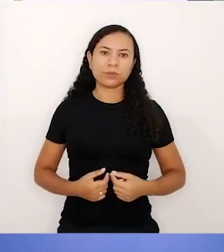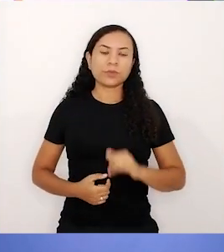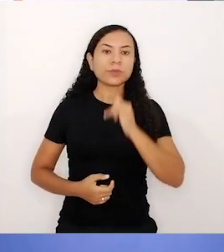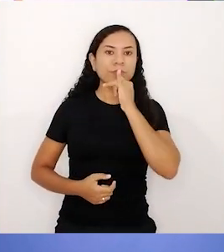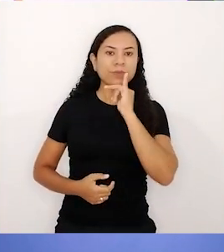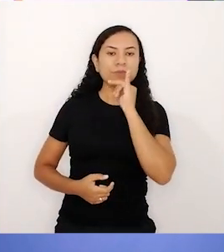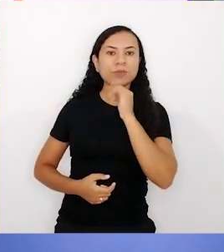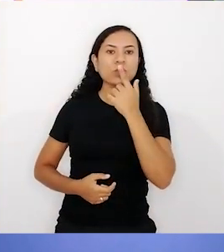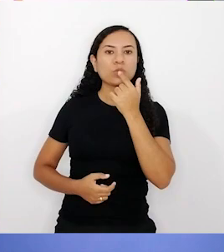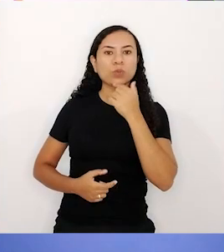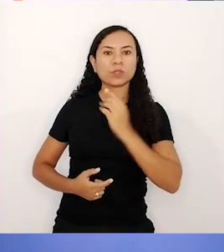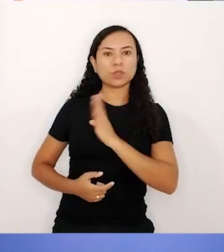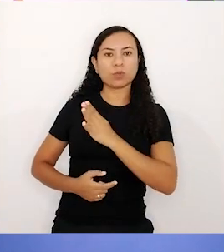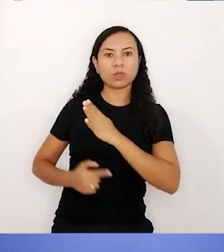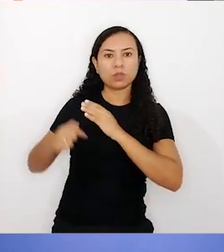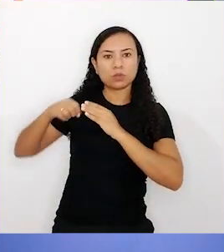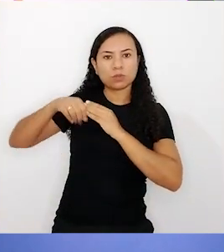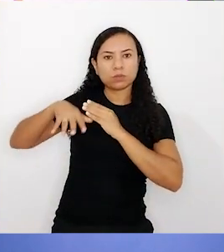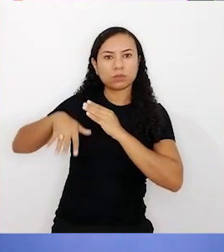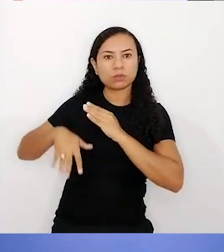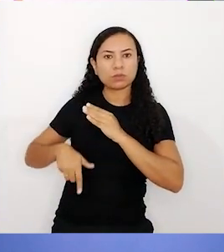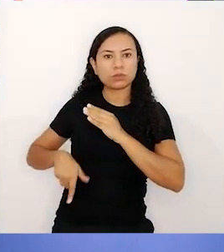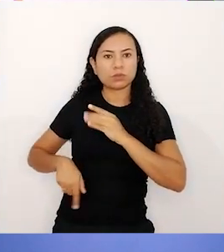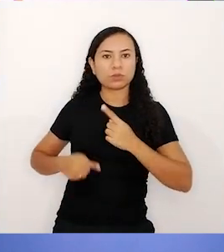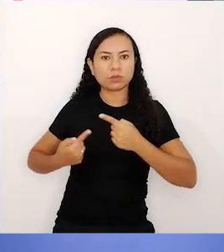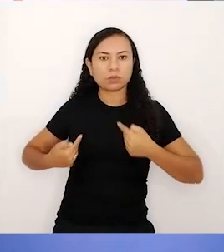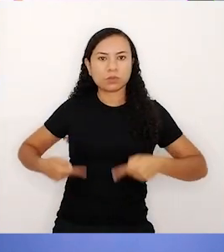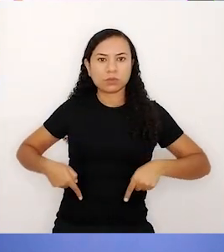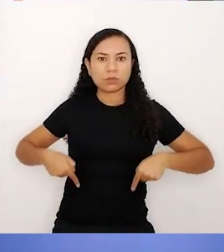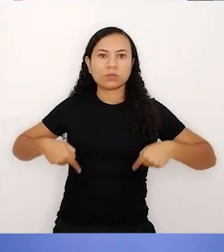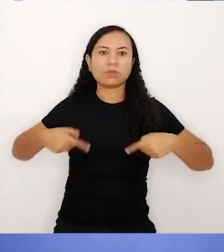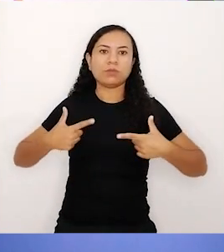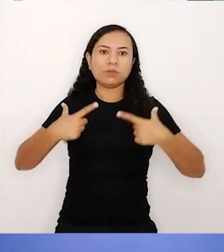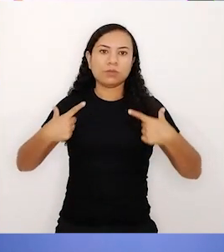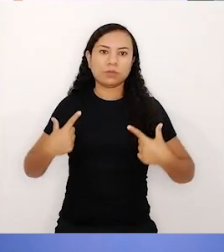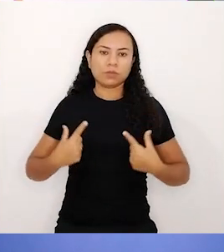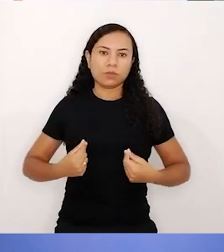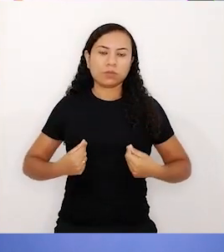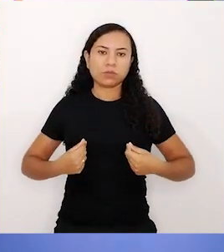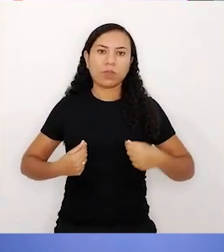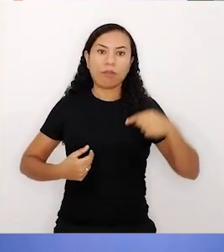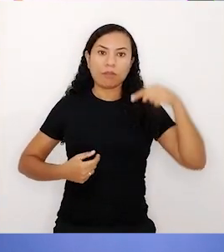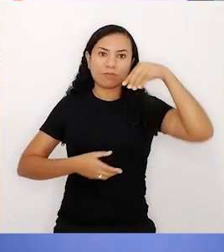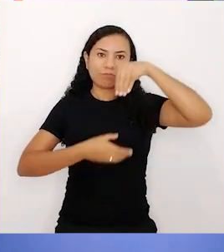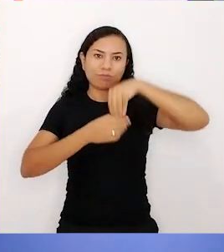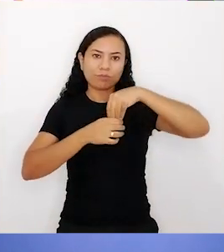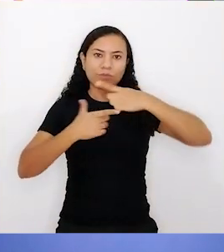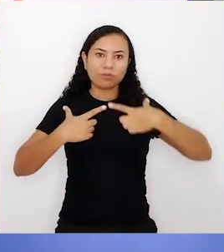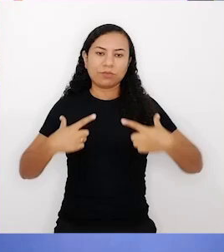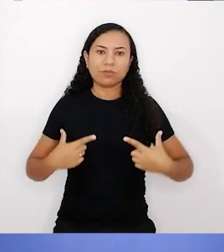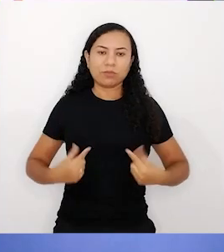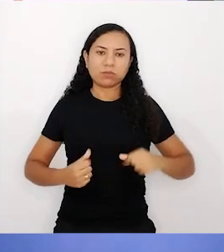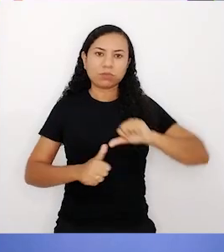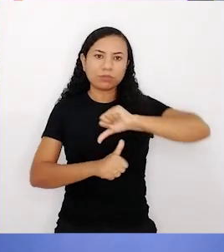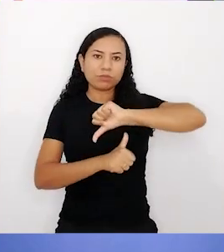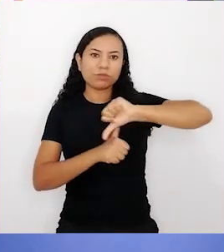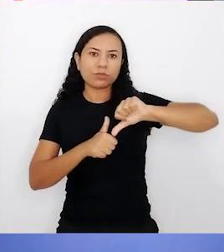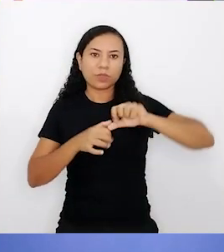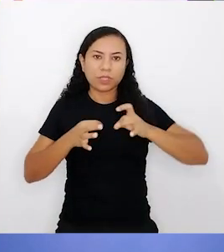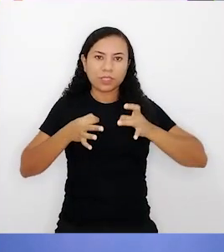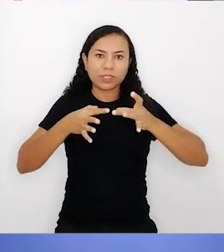sai então do coração, vai até os pulmões, lá ele deixa o gás